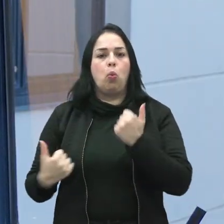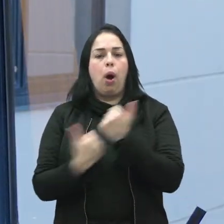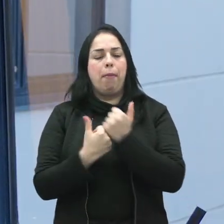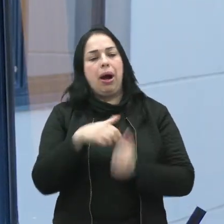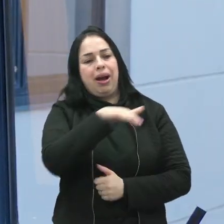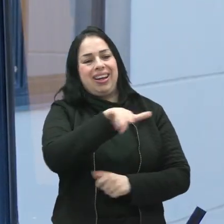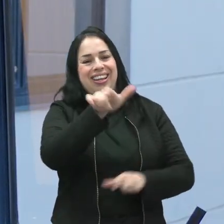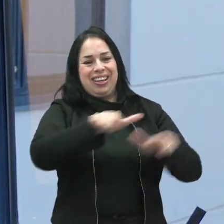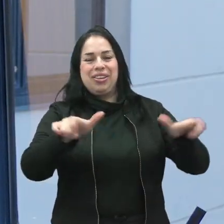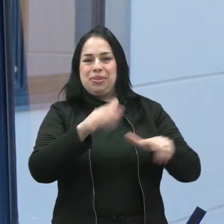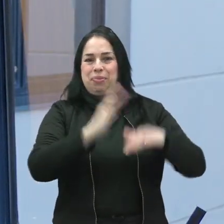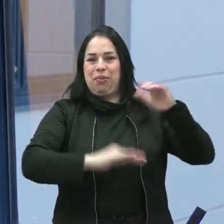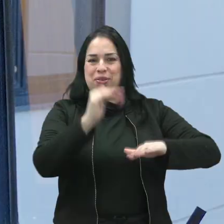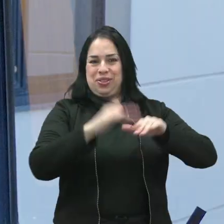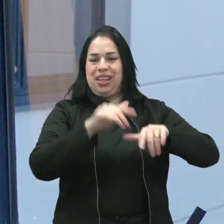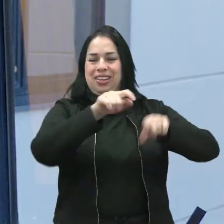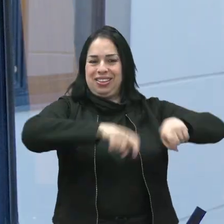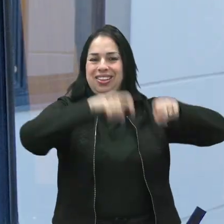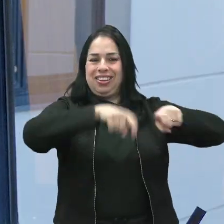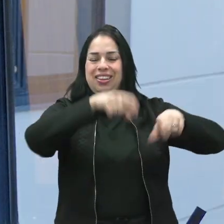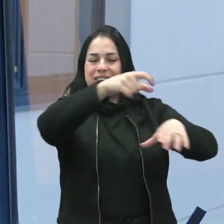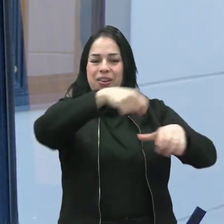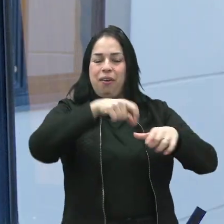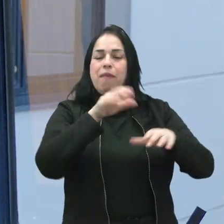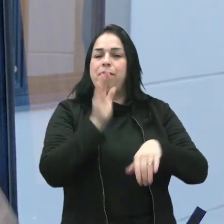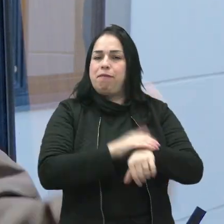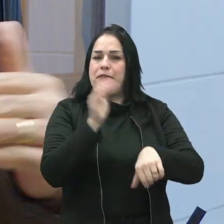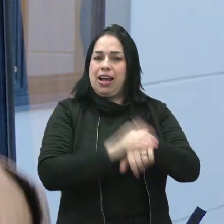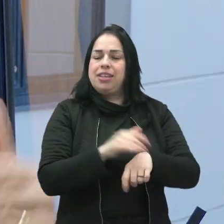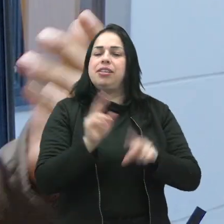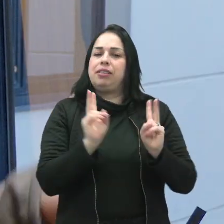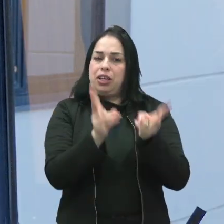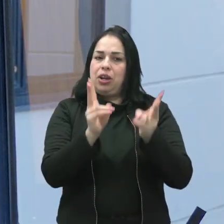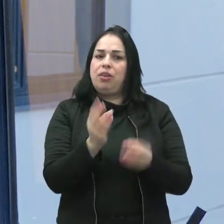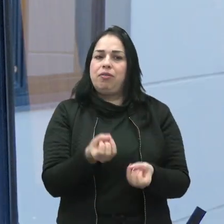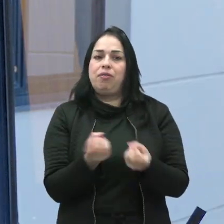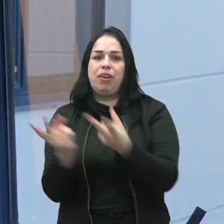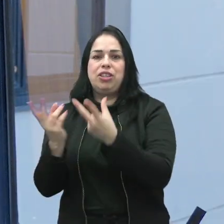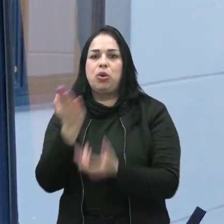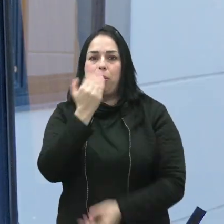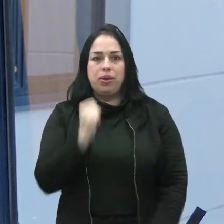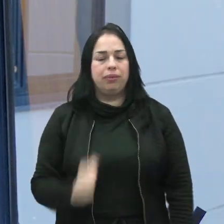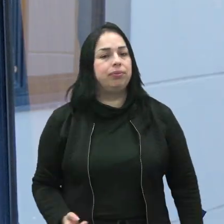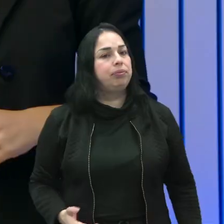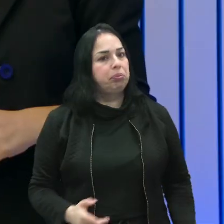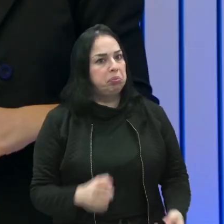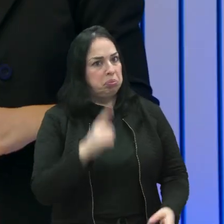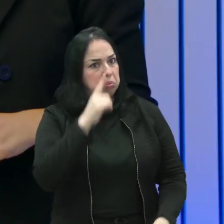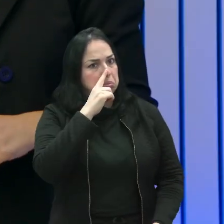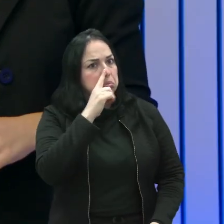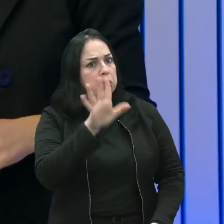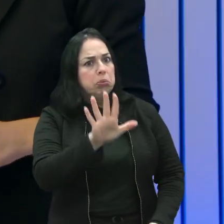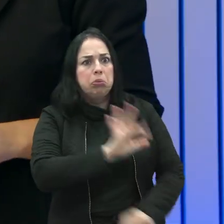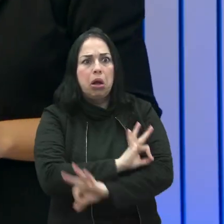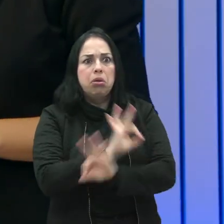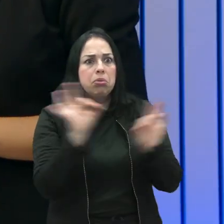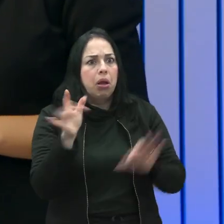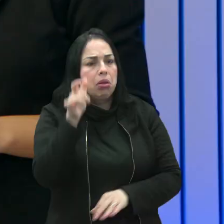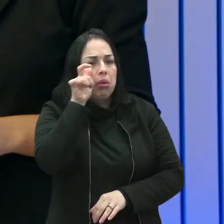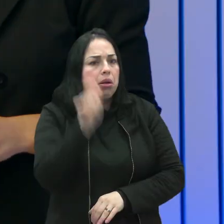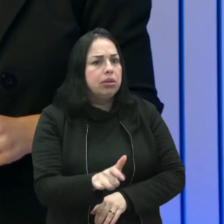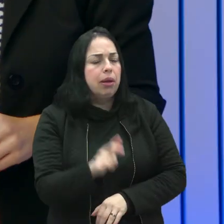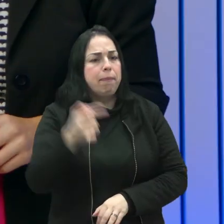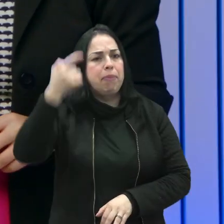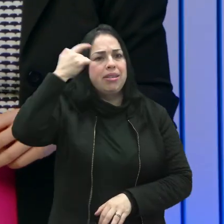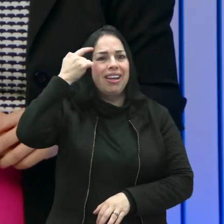apoio para que o homem do campo continue a produzir, para que o alimento chegue na nossa cidade. Dani, é interessante